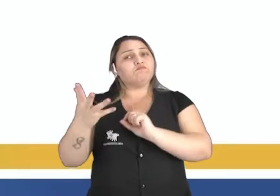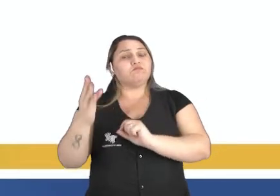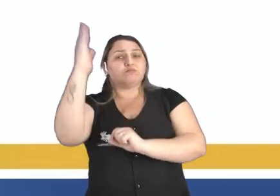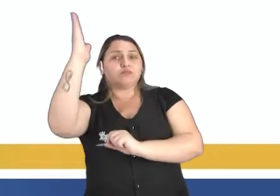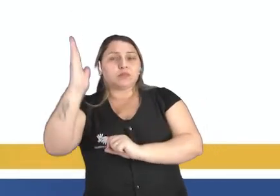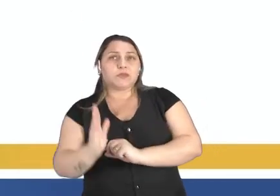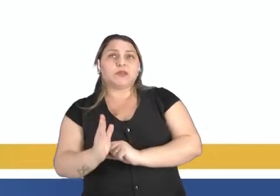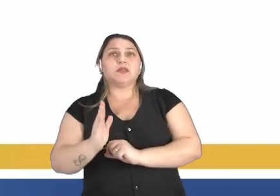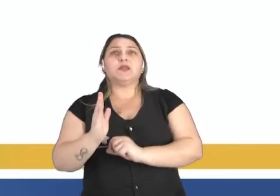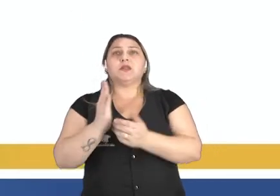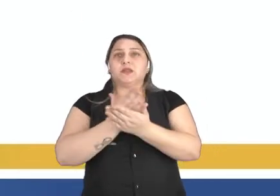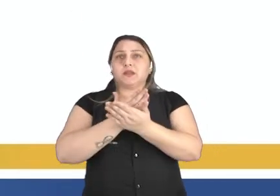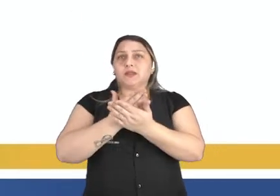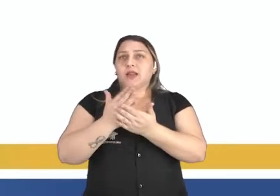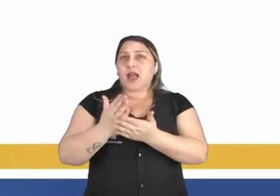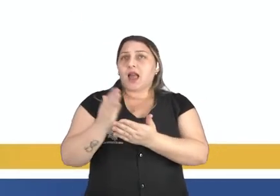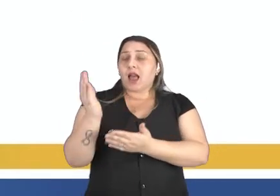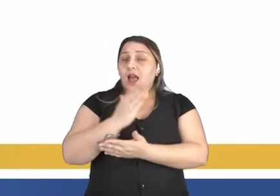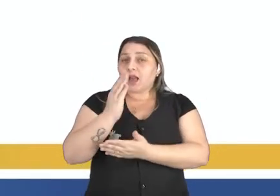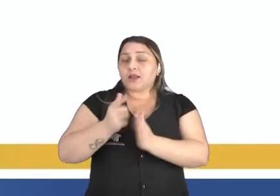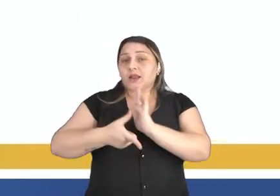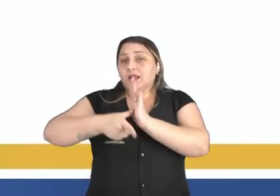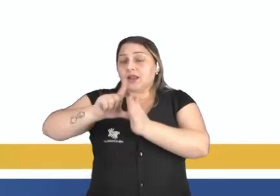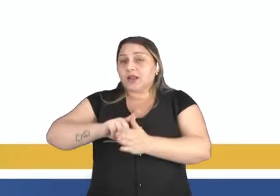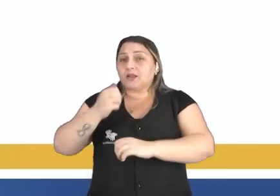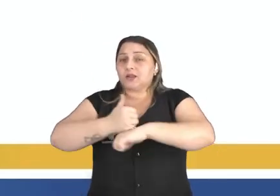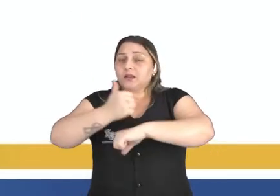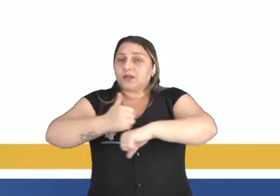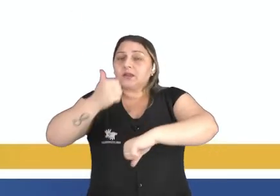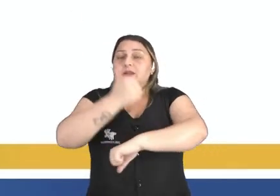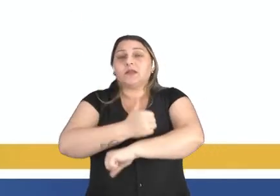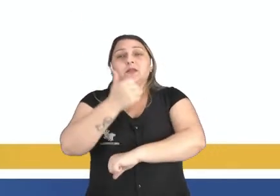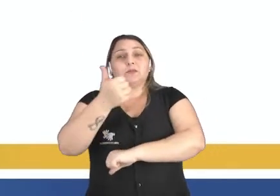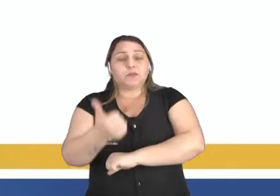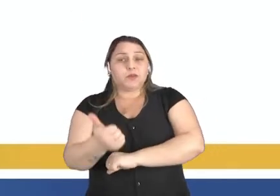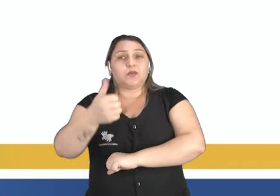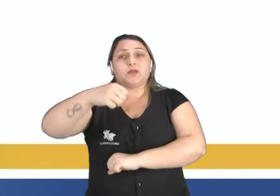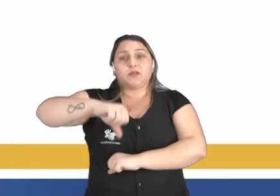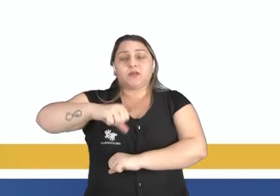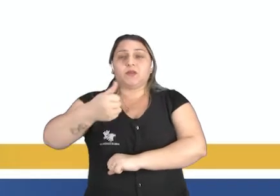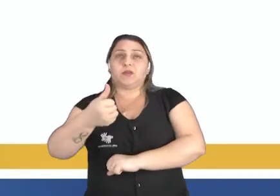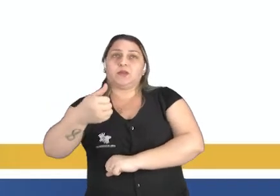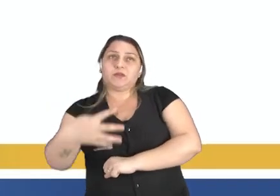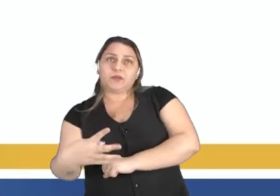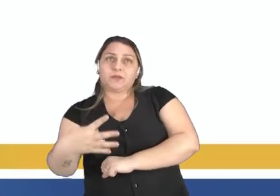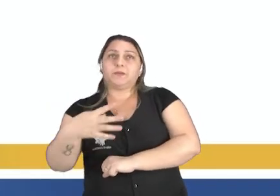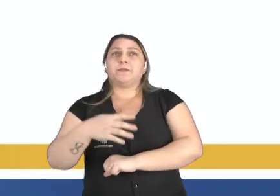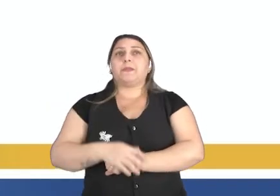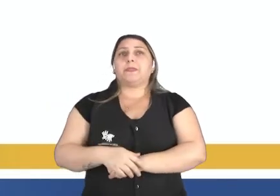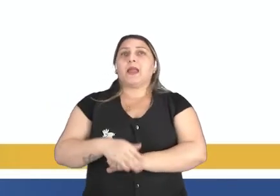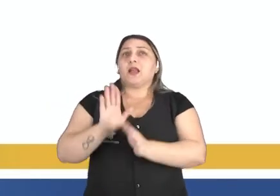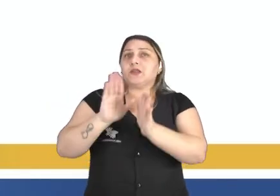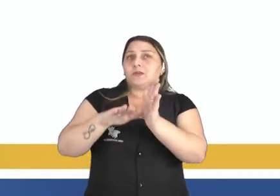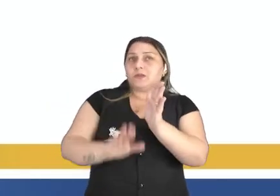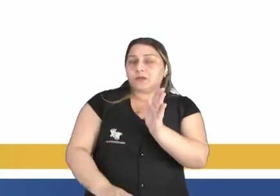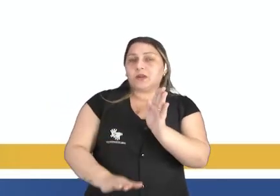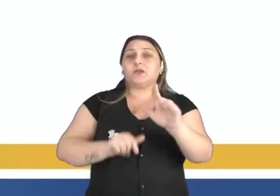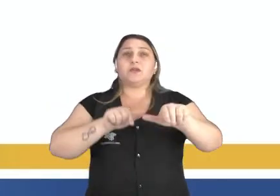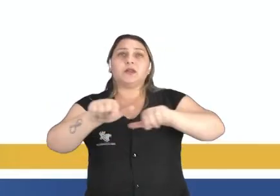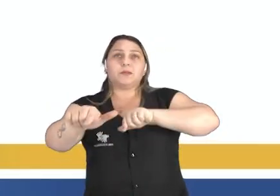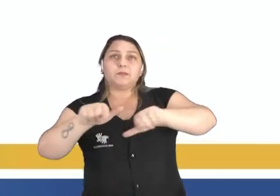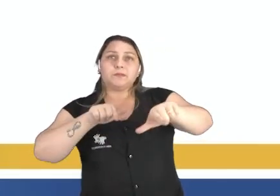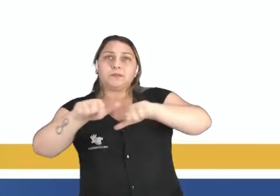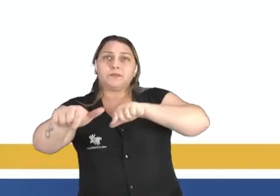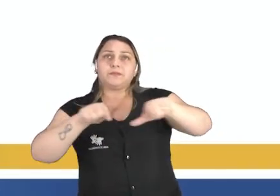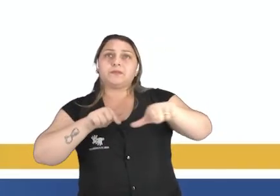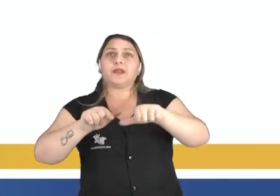no Brasil nos anos imediatamente anteriores ao golpe militar de 1964. A diminuição da oferta